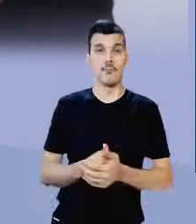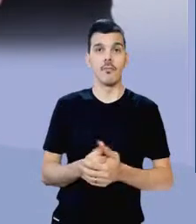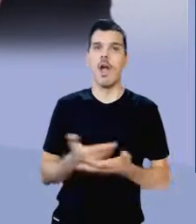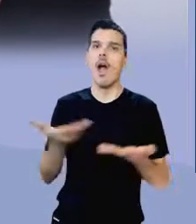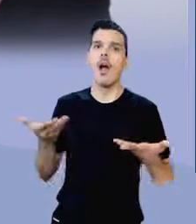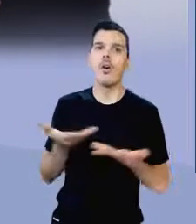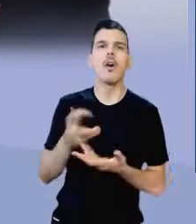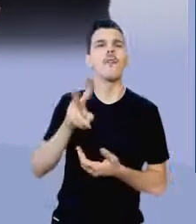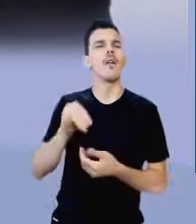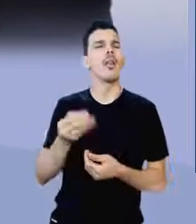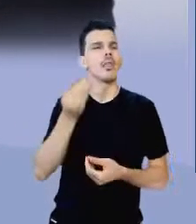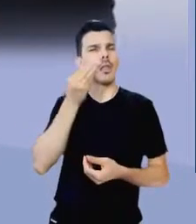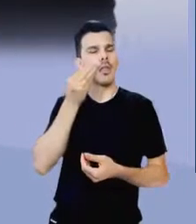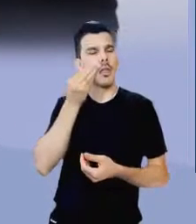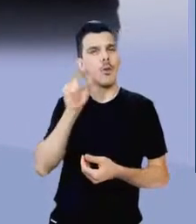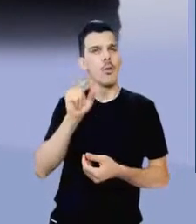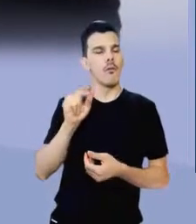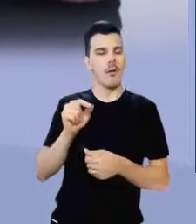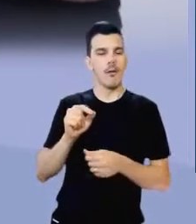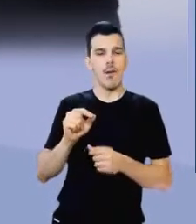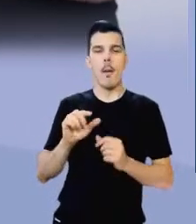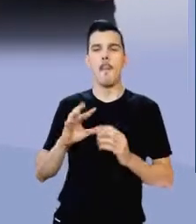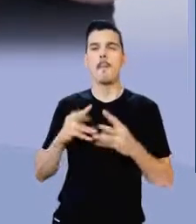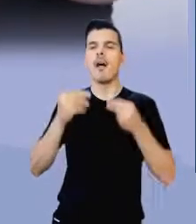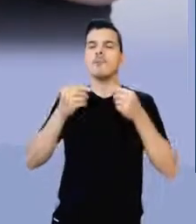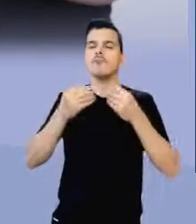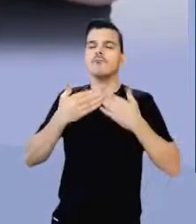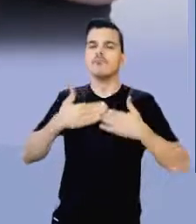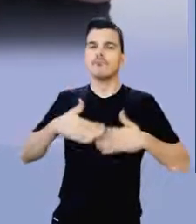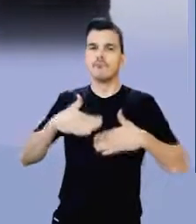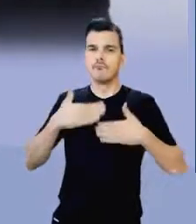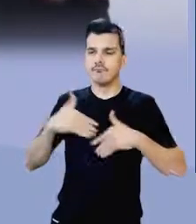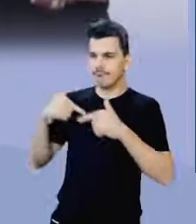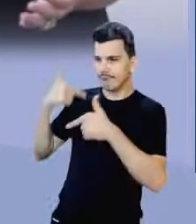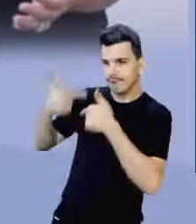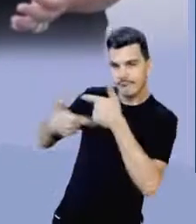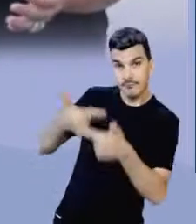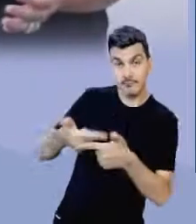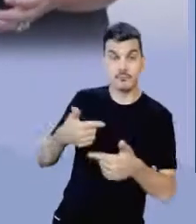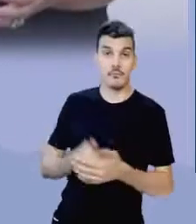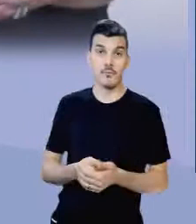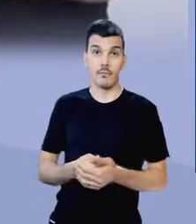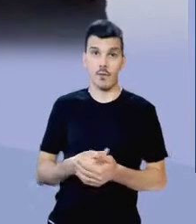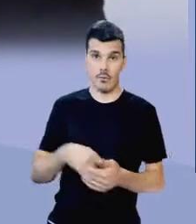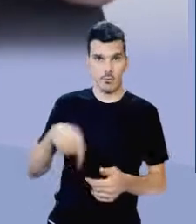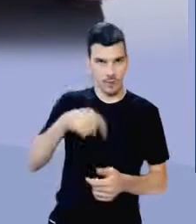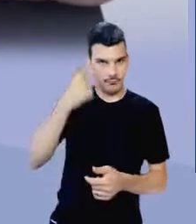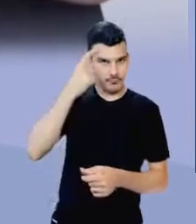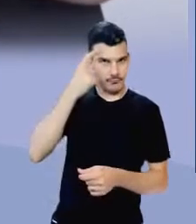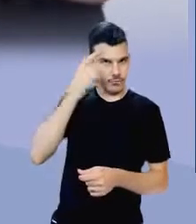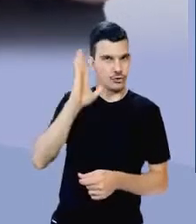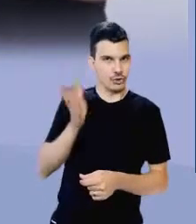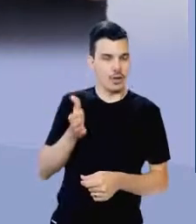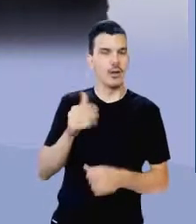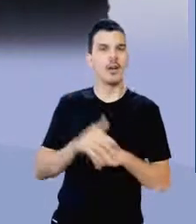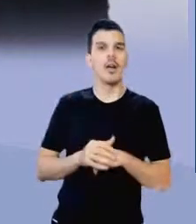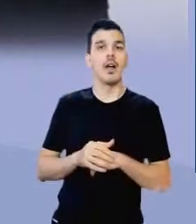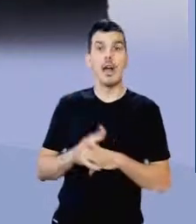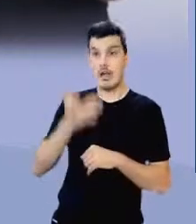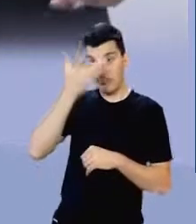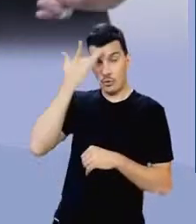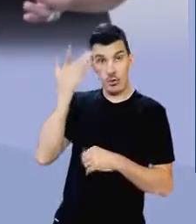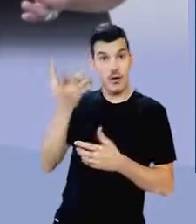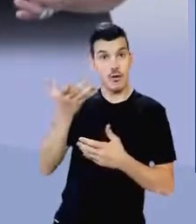e buscarão uma forma mais tradicional. Como nós sabemos, as pessoas tendem a ser